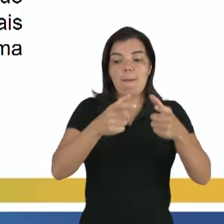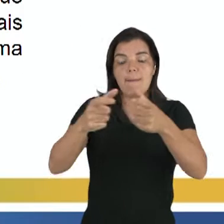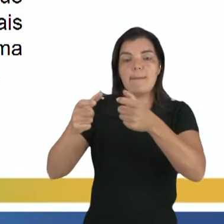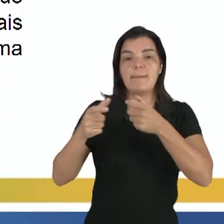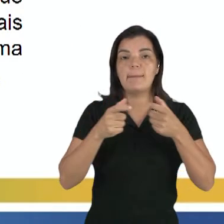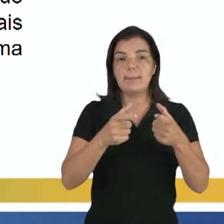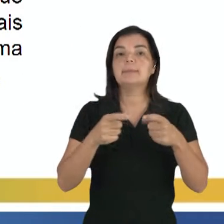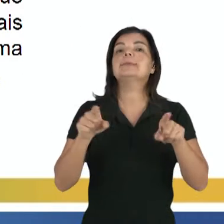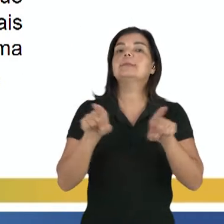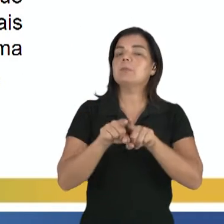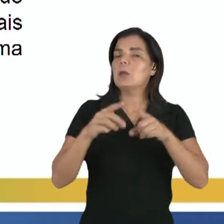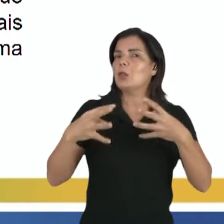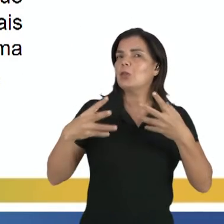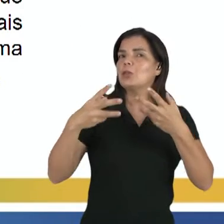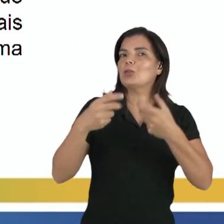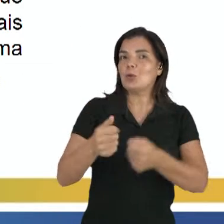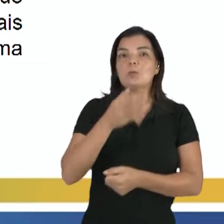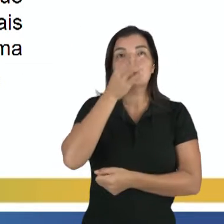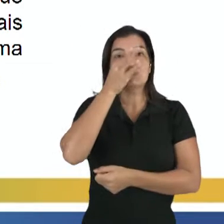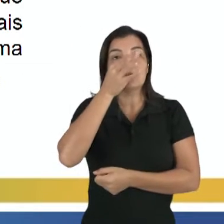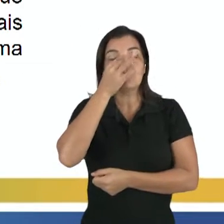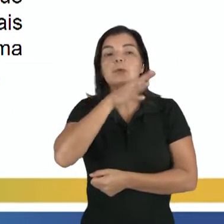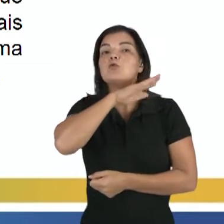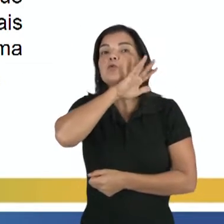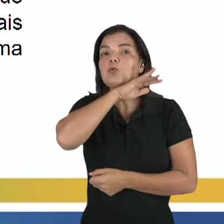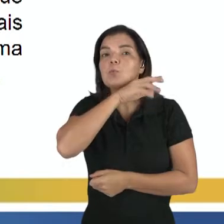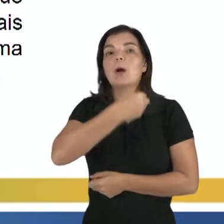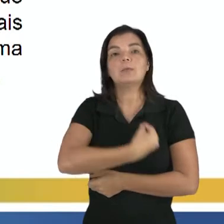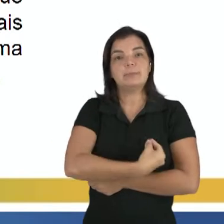locais e toda a fauna e flora contida lá.